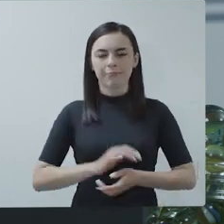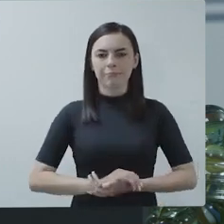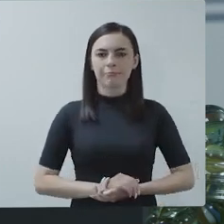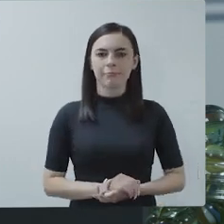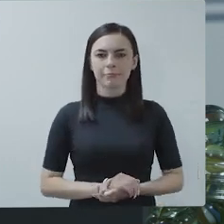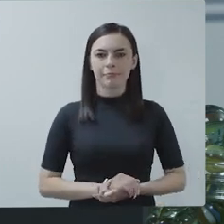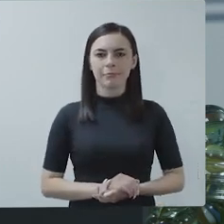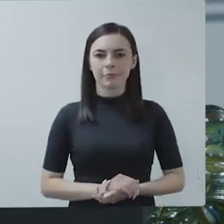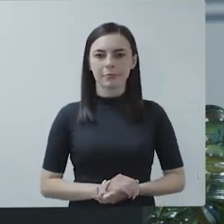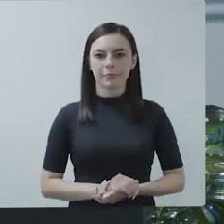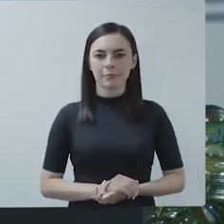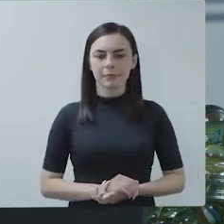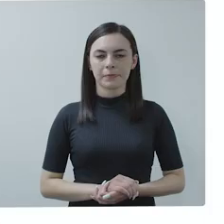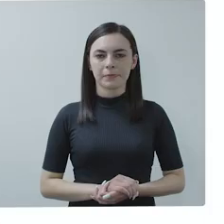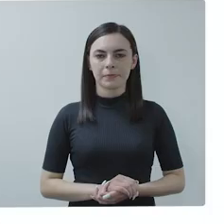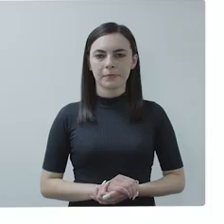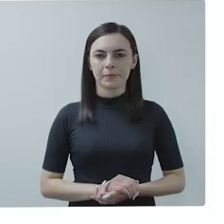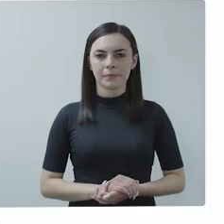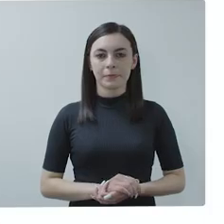Olhem lá.